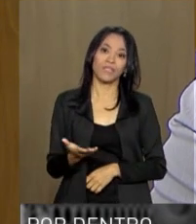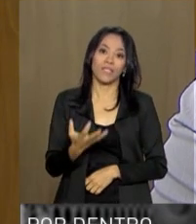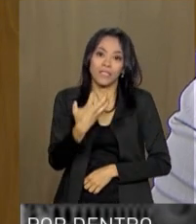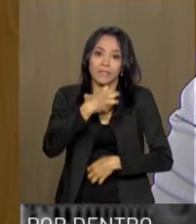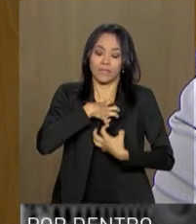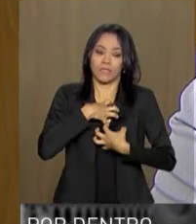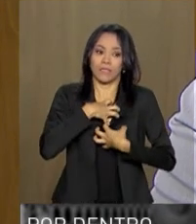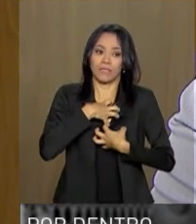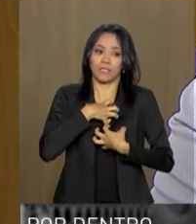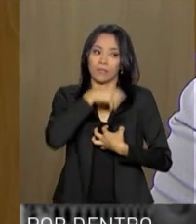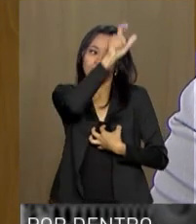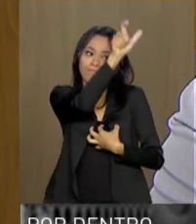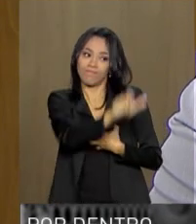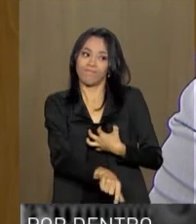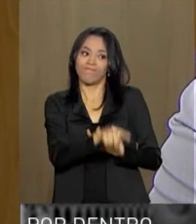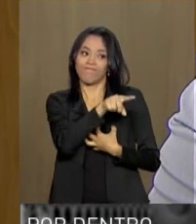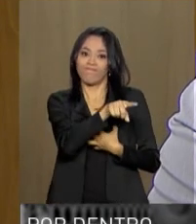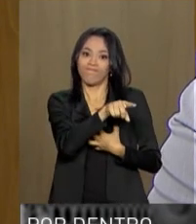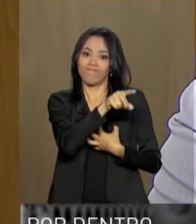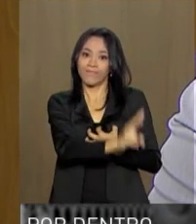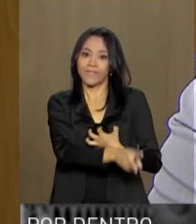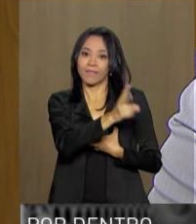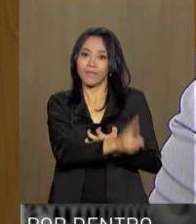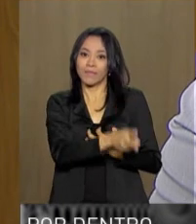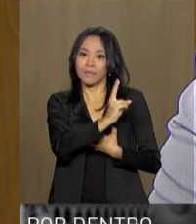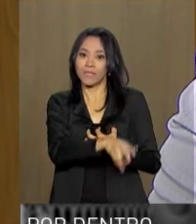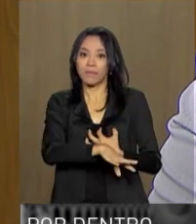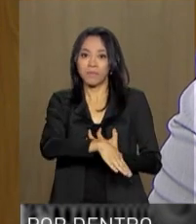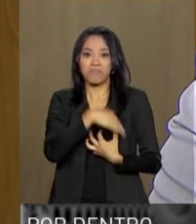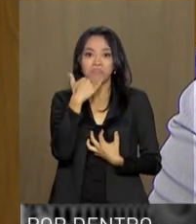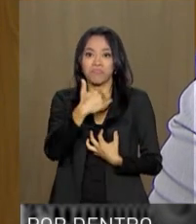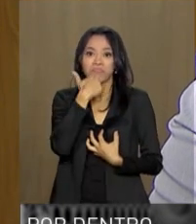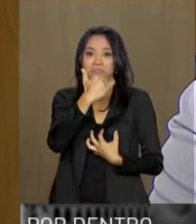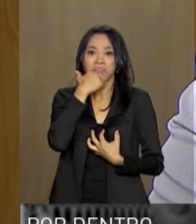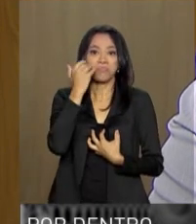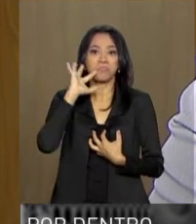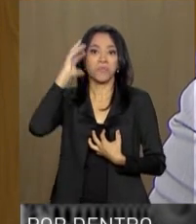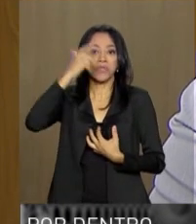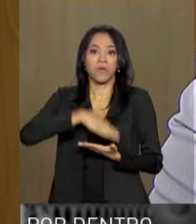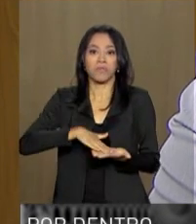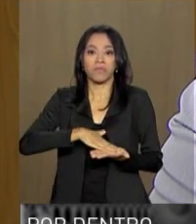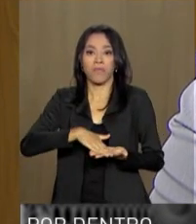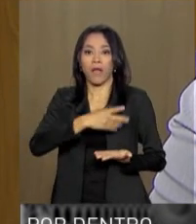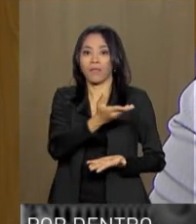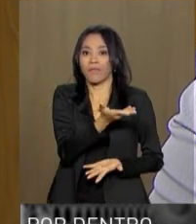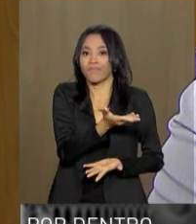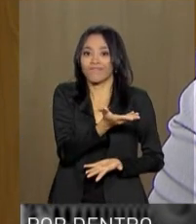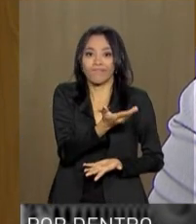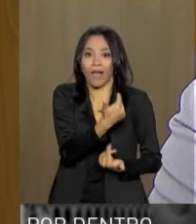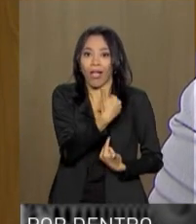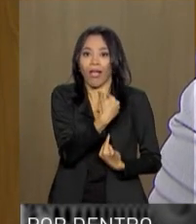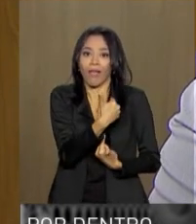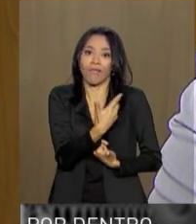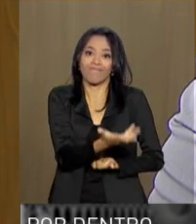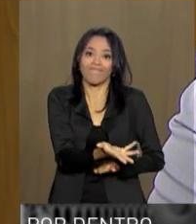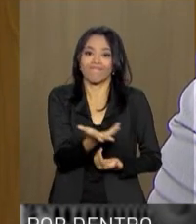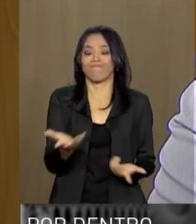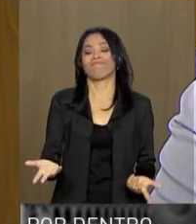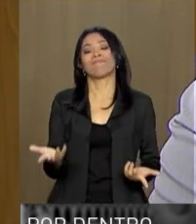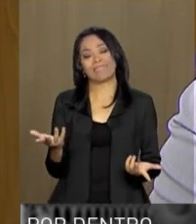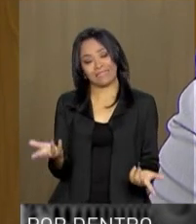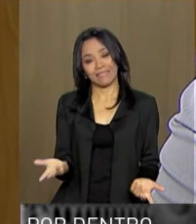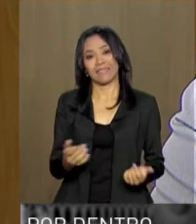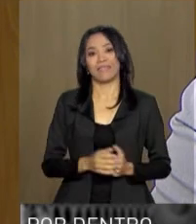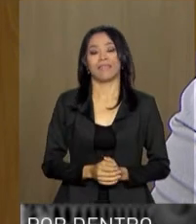agressor a cada dia se torna impune é uma das discussões da nova secretaria para que o judiciário realmente é possa